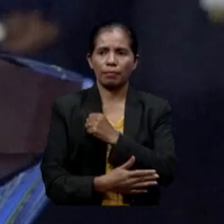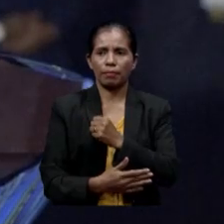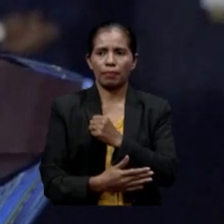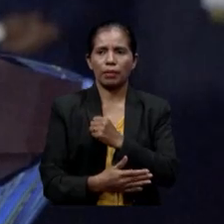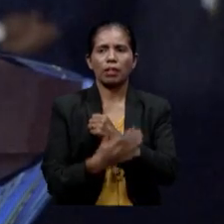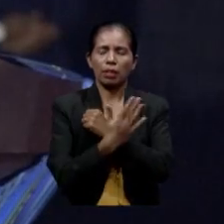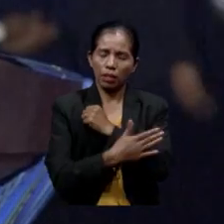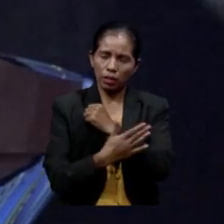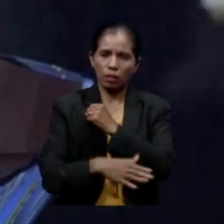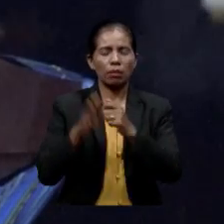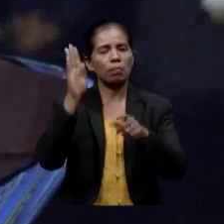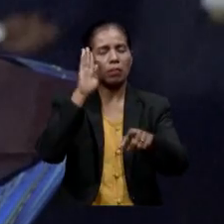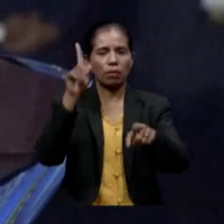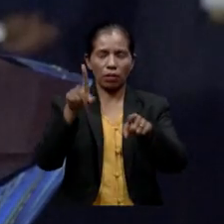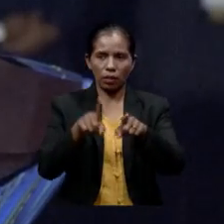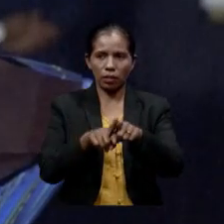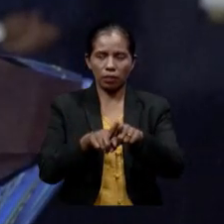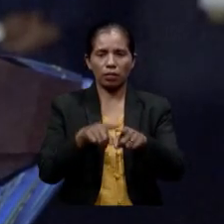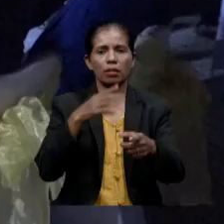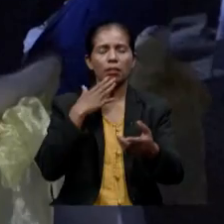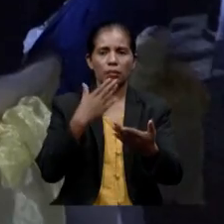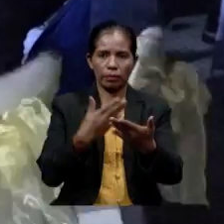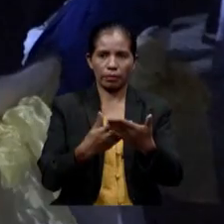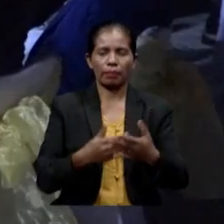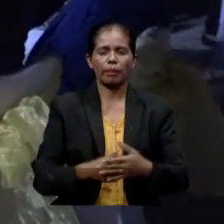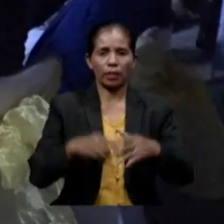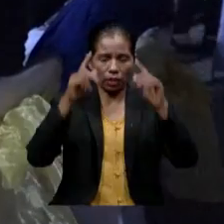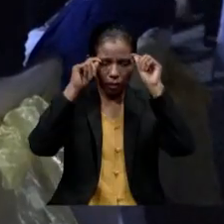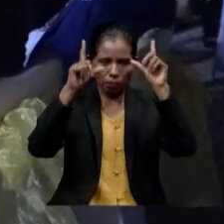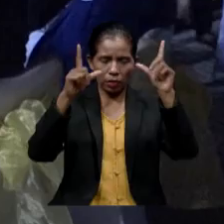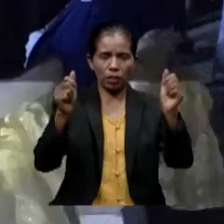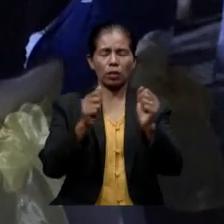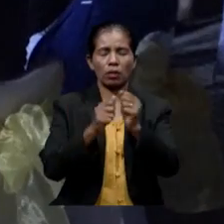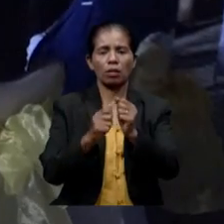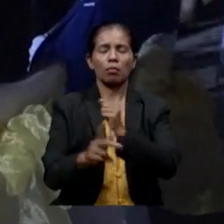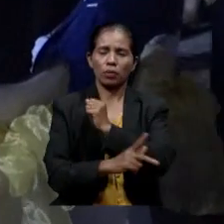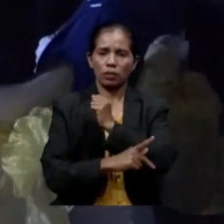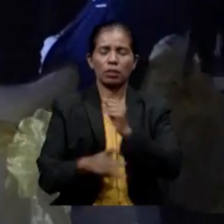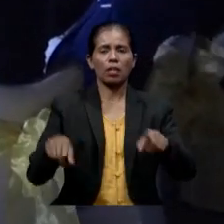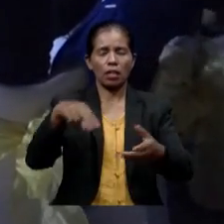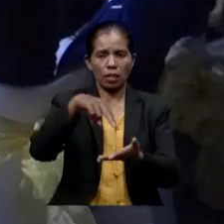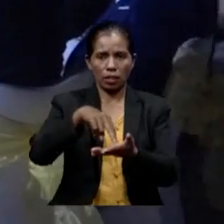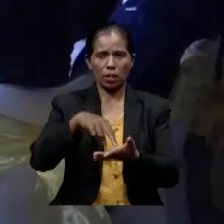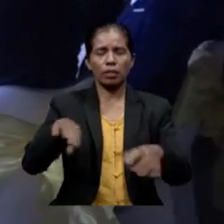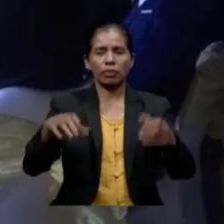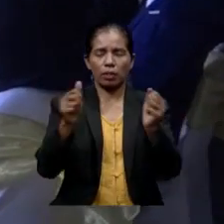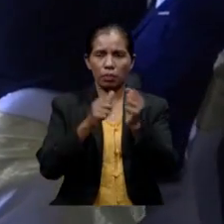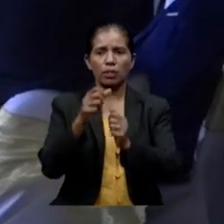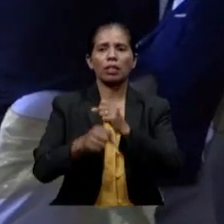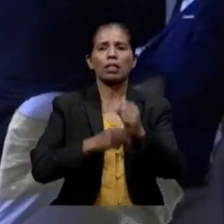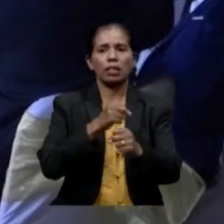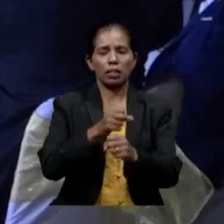país irmão, mas velho. Timor-Leste ou Portugal se estabelece cooperação bilateral durante